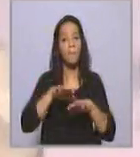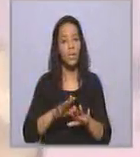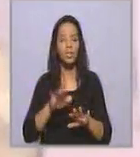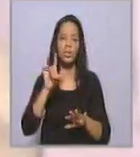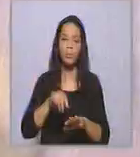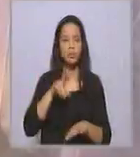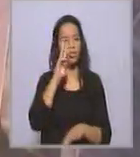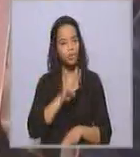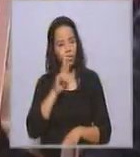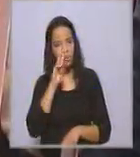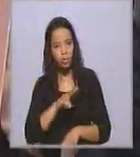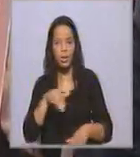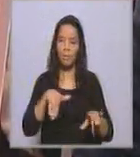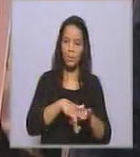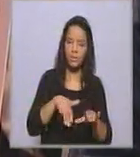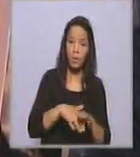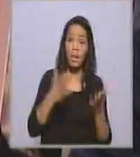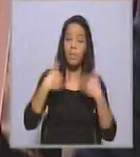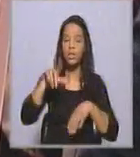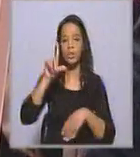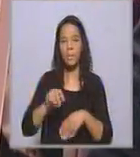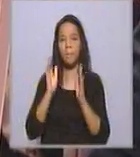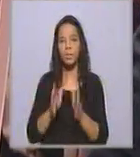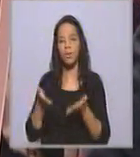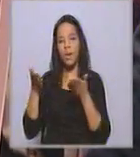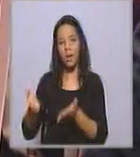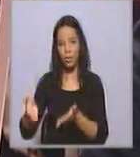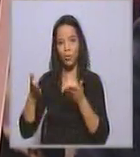não chega só a apreciar, não chega só a participar. É preciso ajudar, não